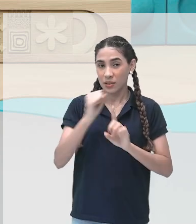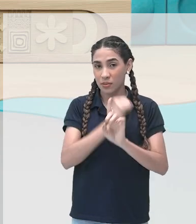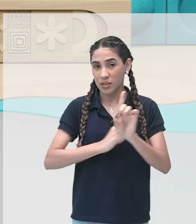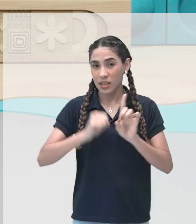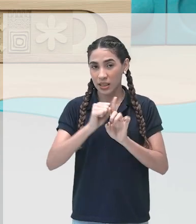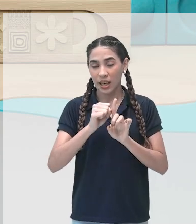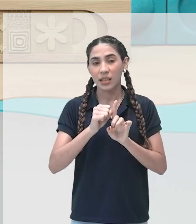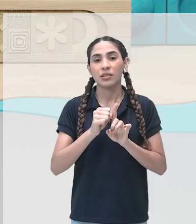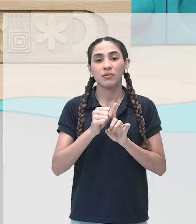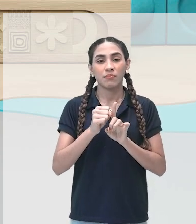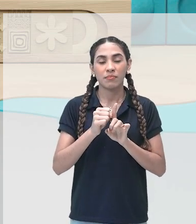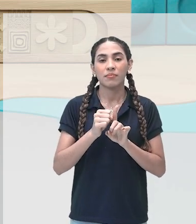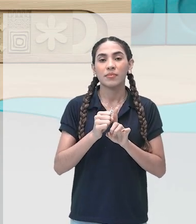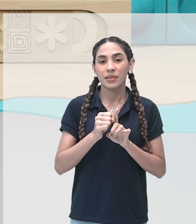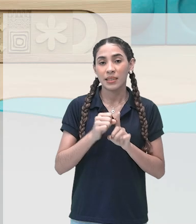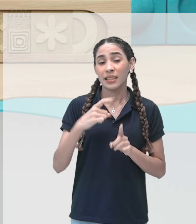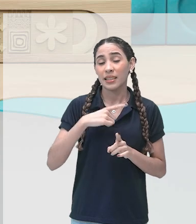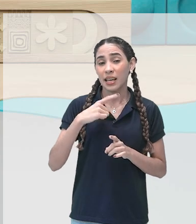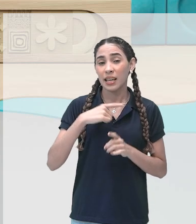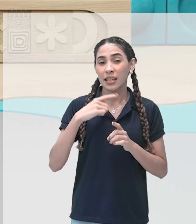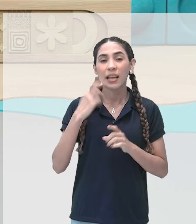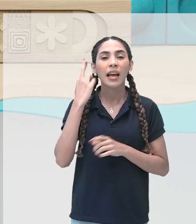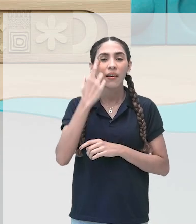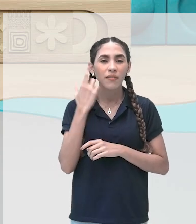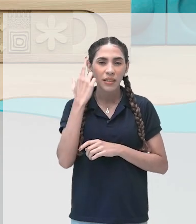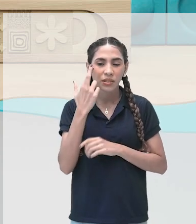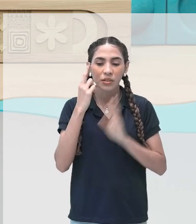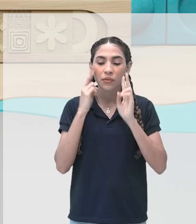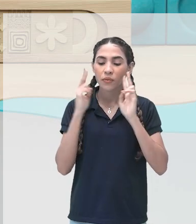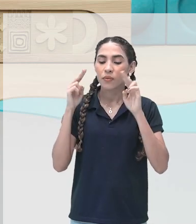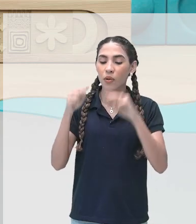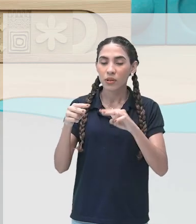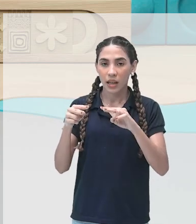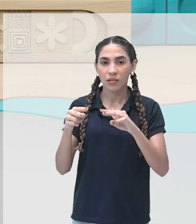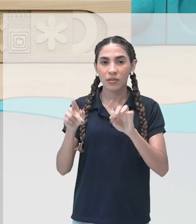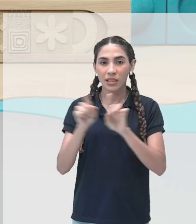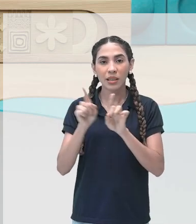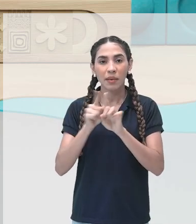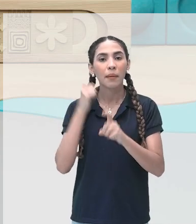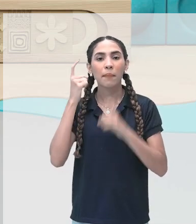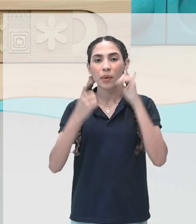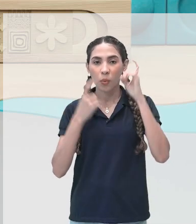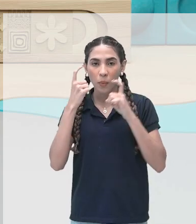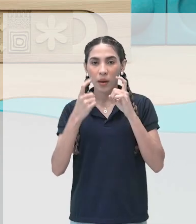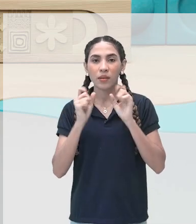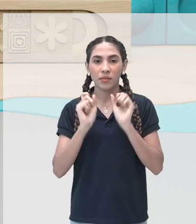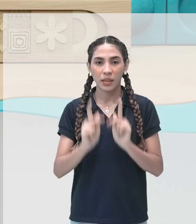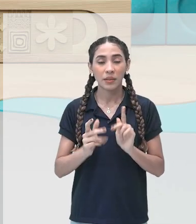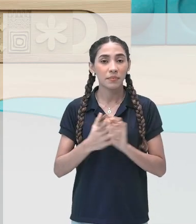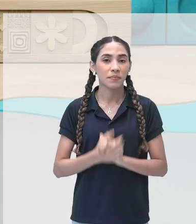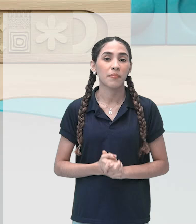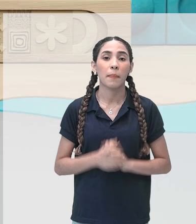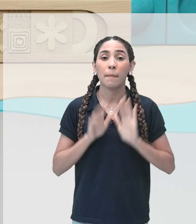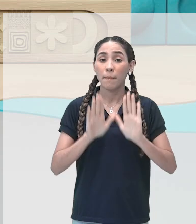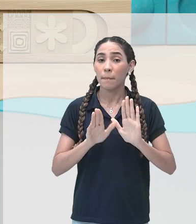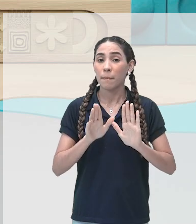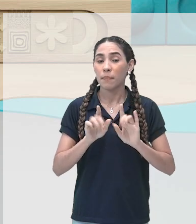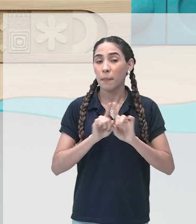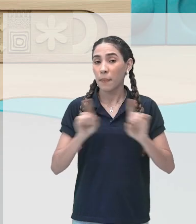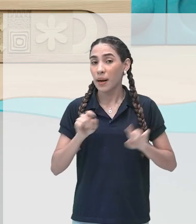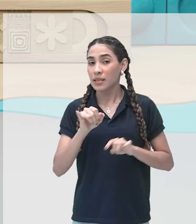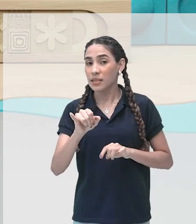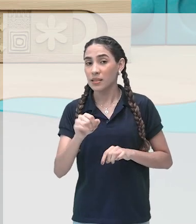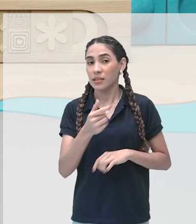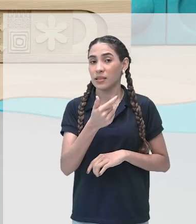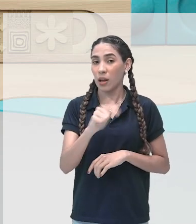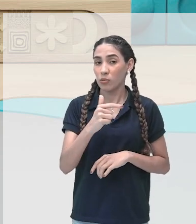sociedade recentemente tem pensado, tem voltado seu olhar e se preocupado, correto? Mas se